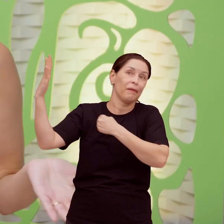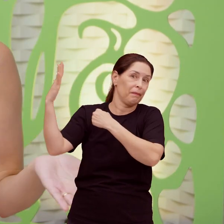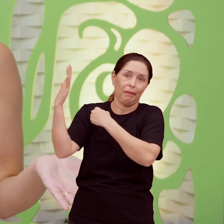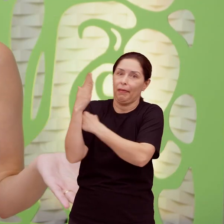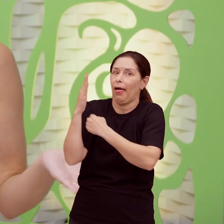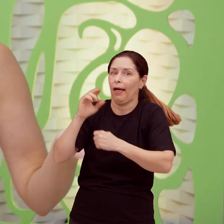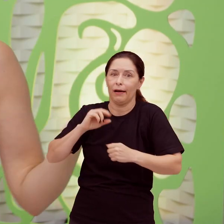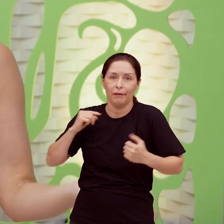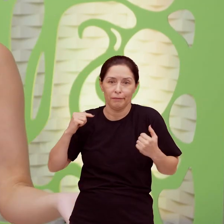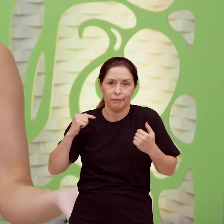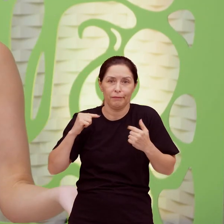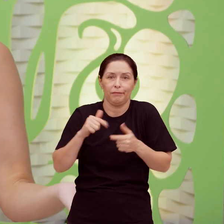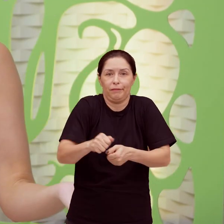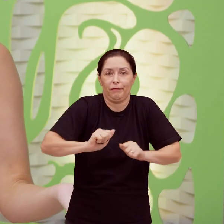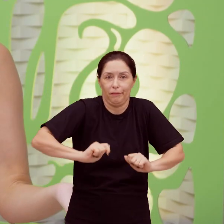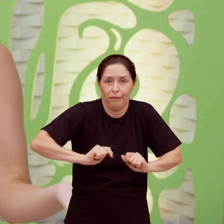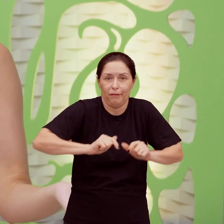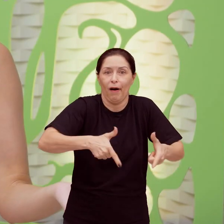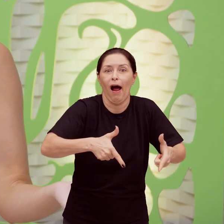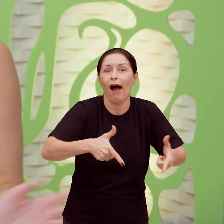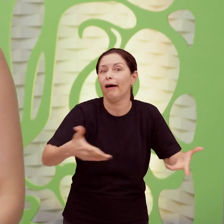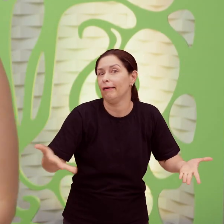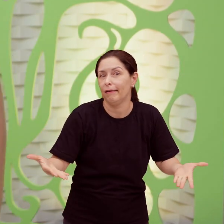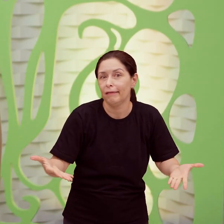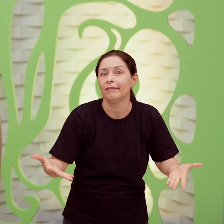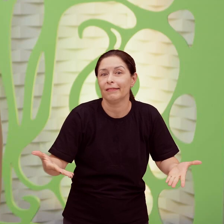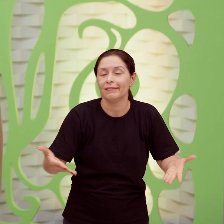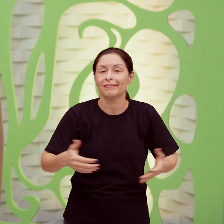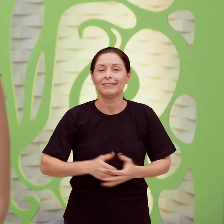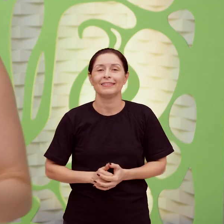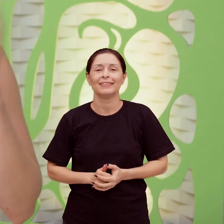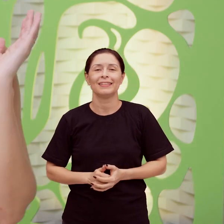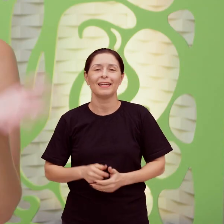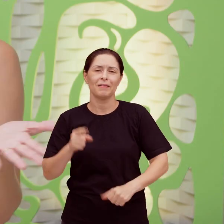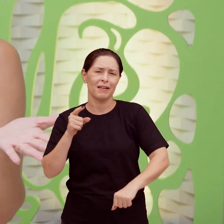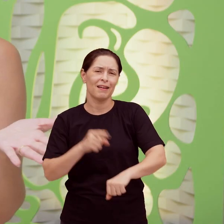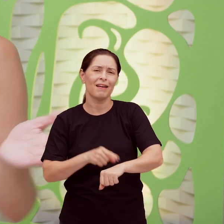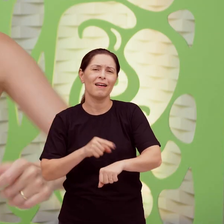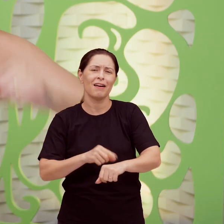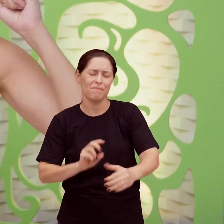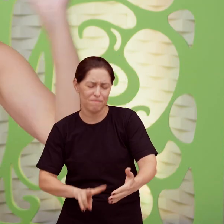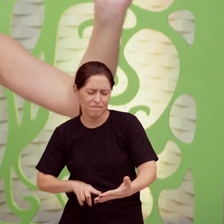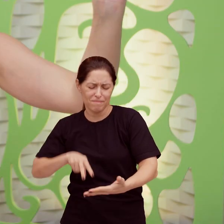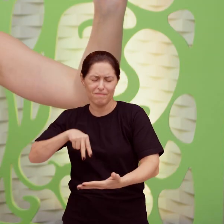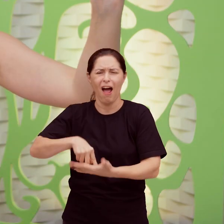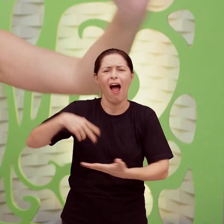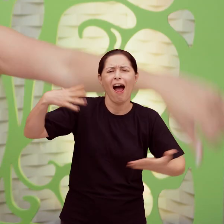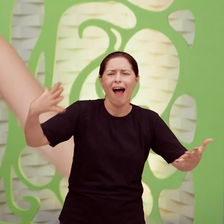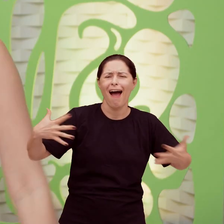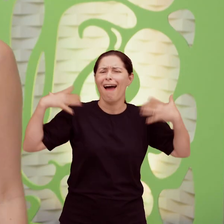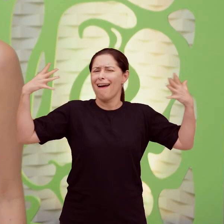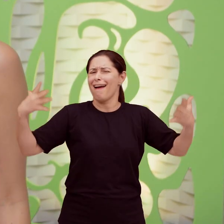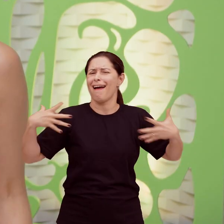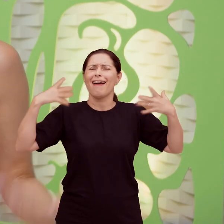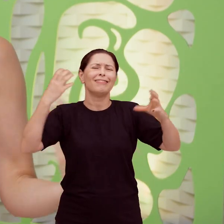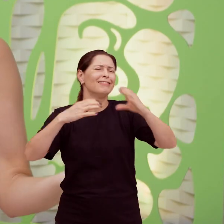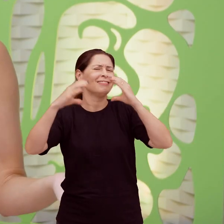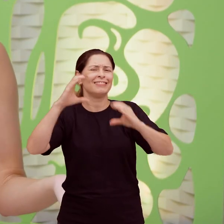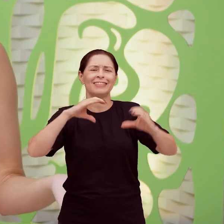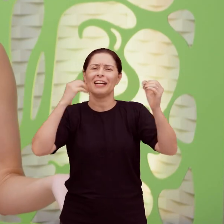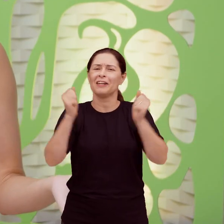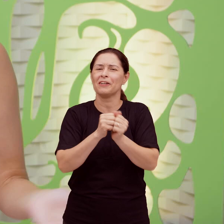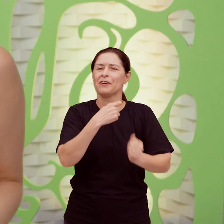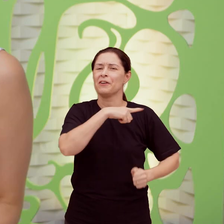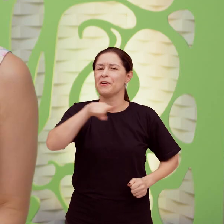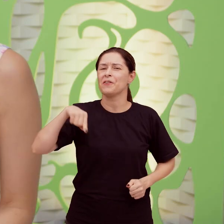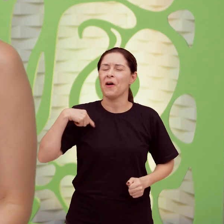nos ajudar a enfrentar esses grandes desafios, não é mesmo? Mas agora, eu quero que vocês levantem do sofá e cantem